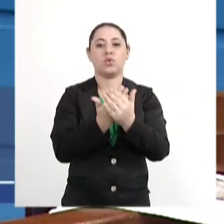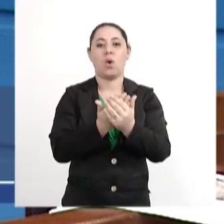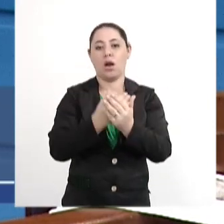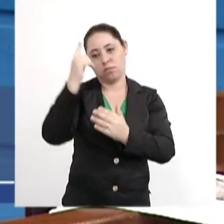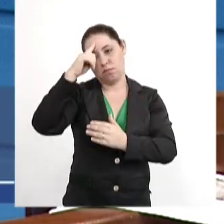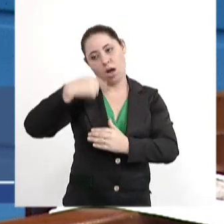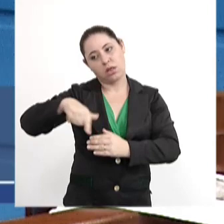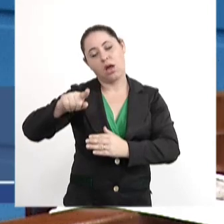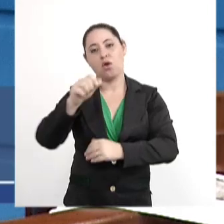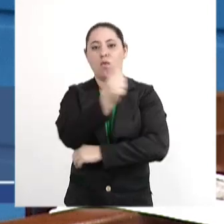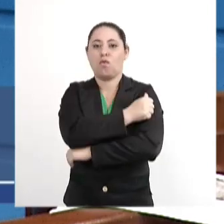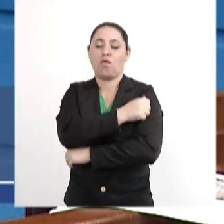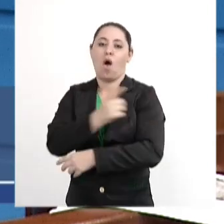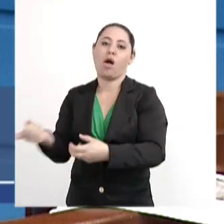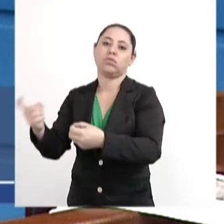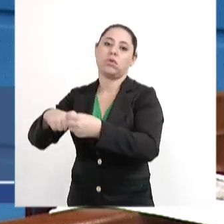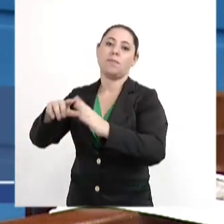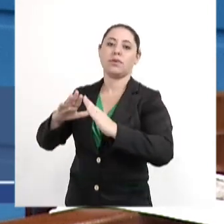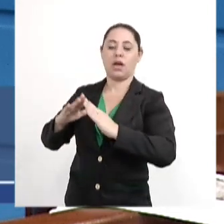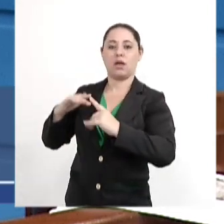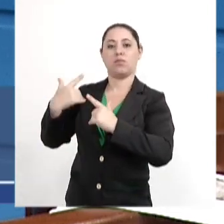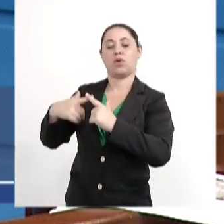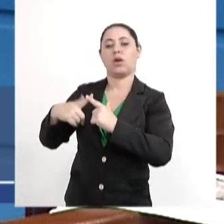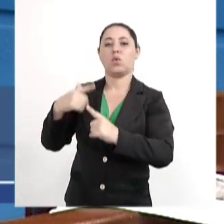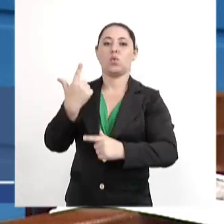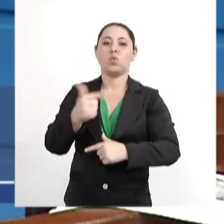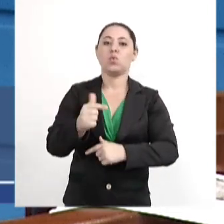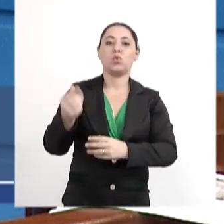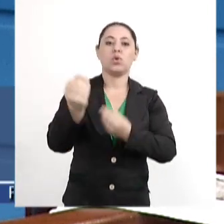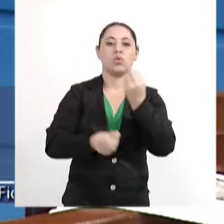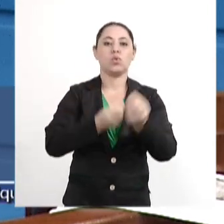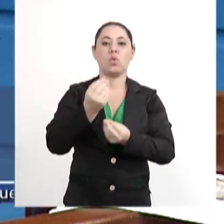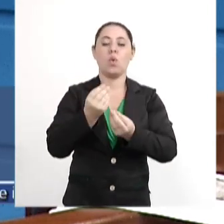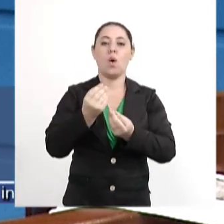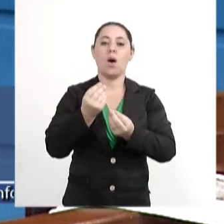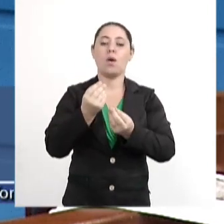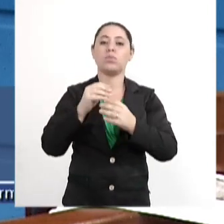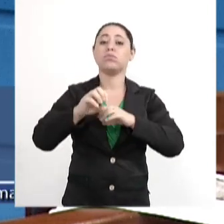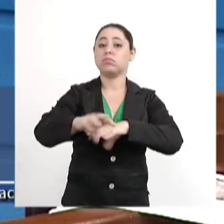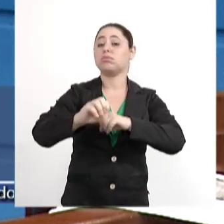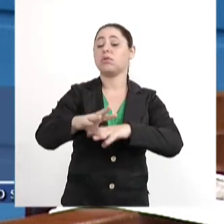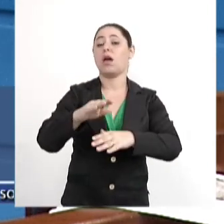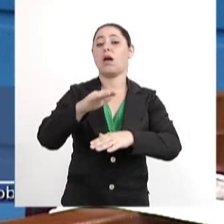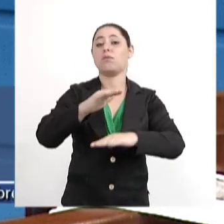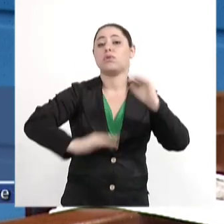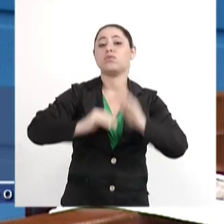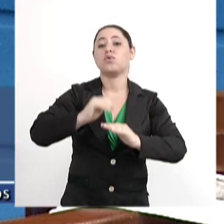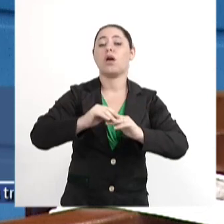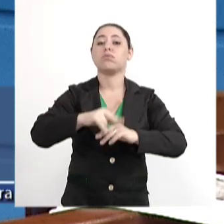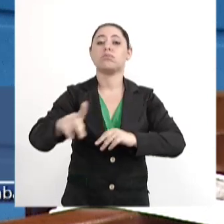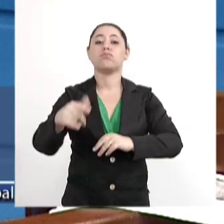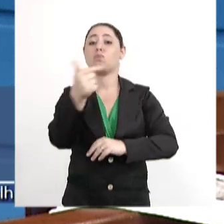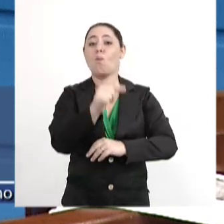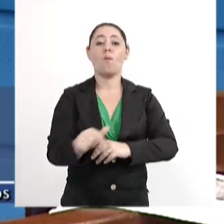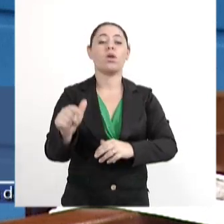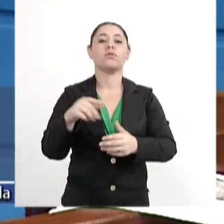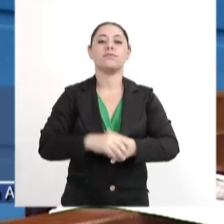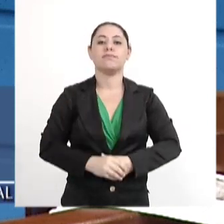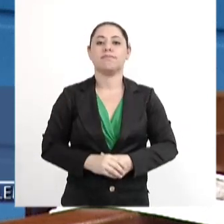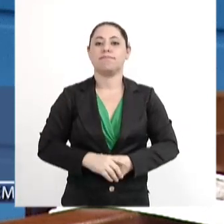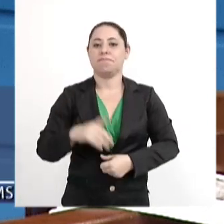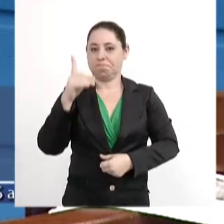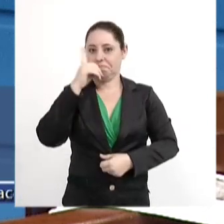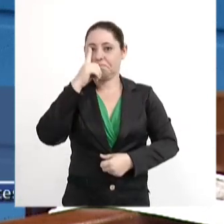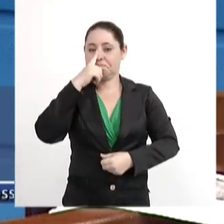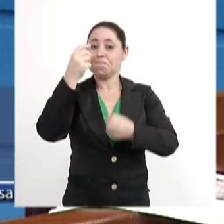os alunos porque não tem condições de normalizar o atendimento nas aulas. Uma mãe,